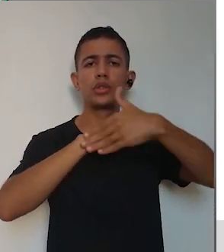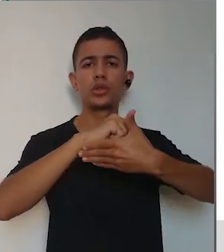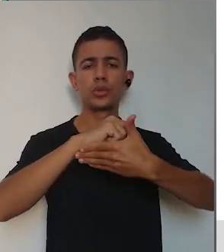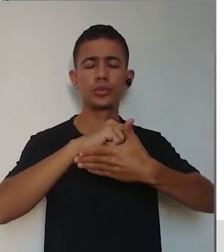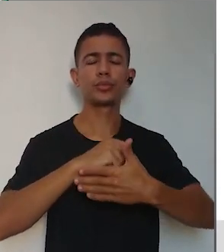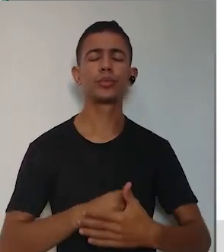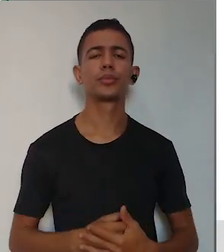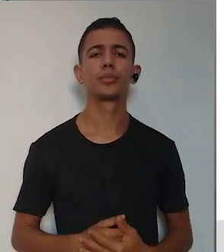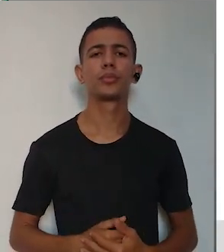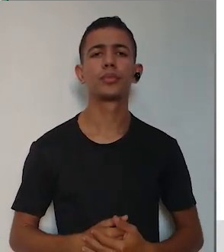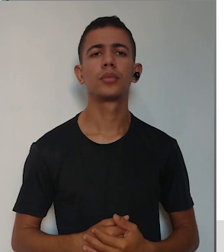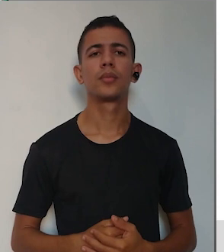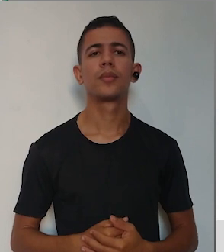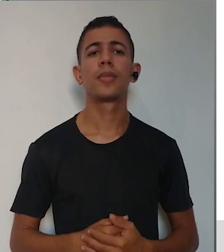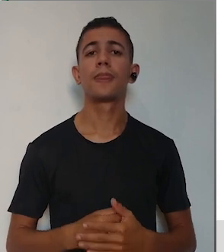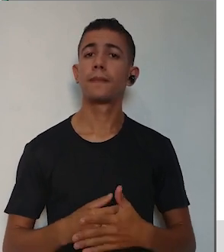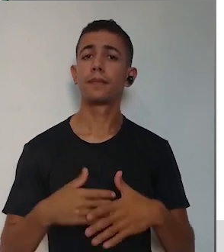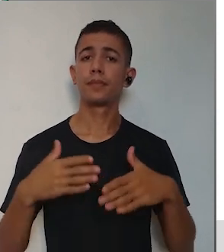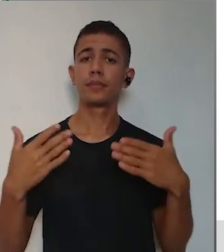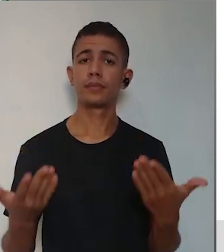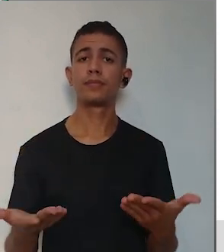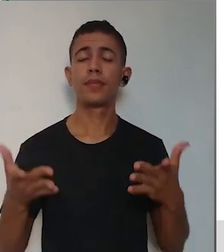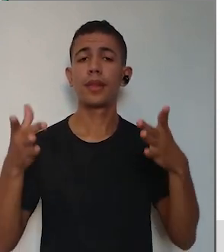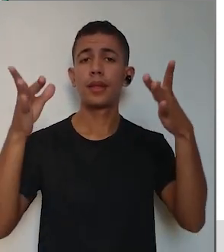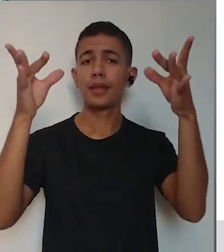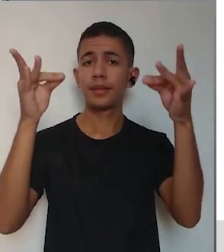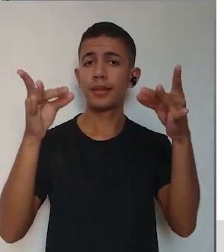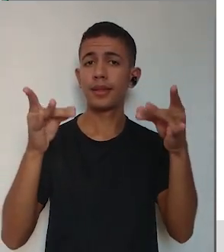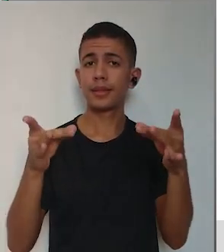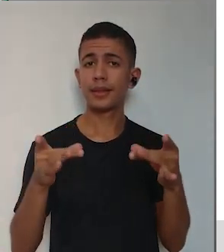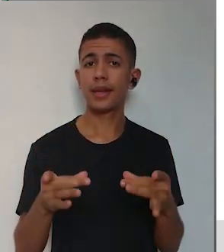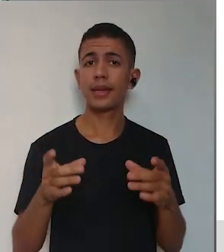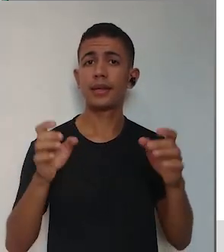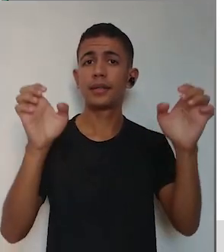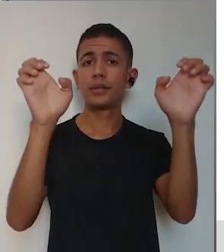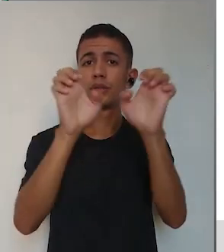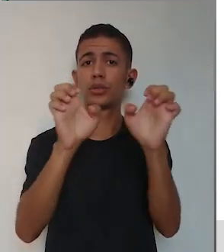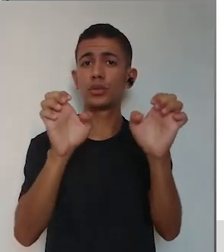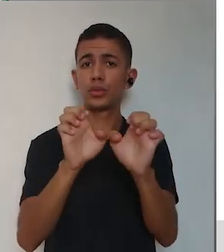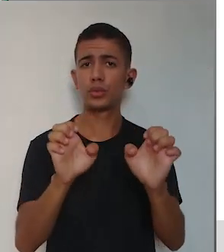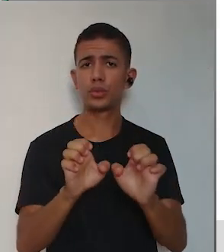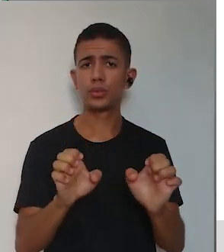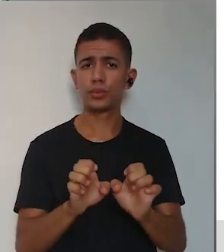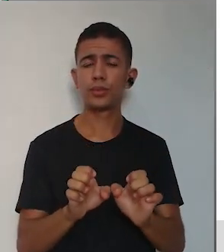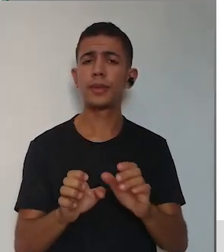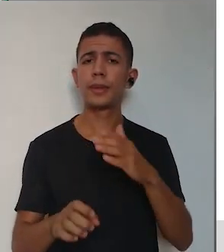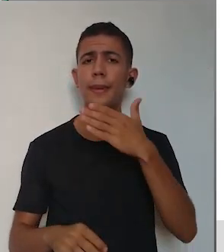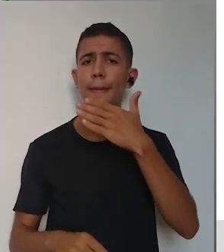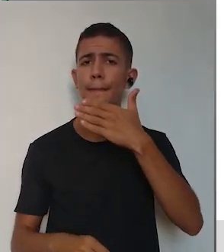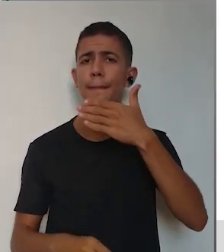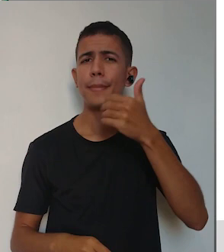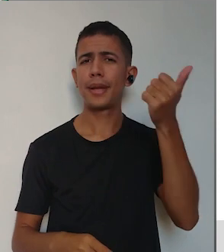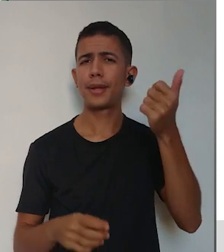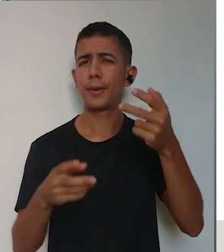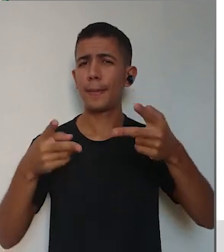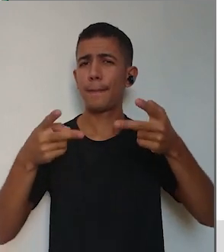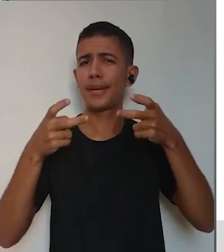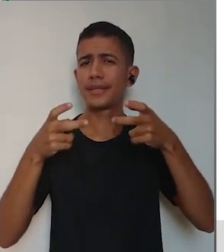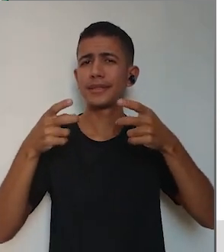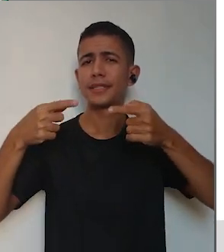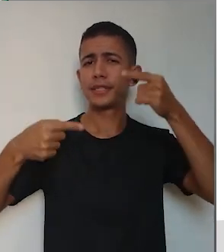camada muscular externa. O detalhe dessas estruturas será melhor visto